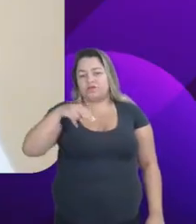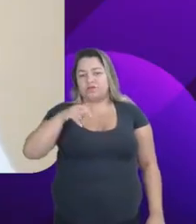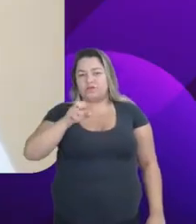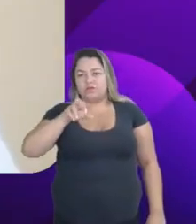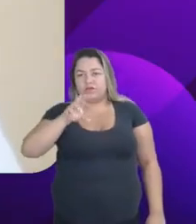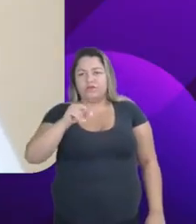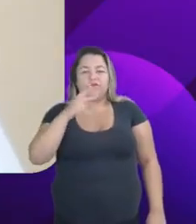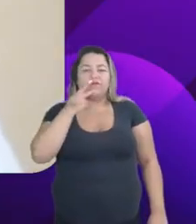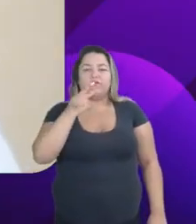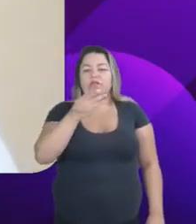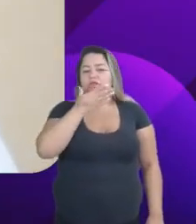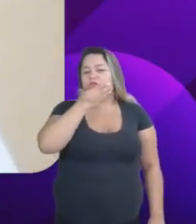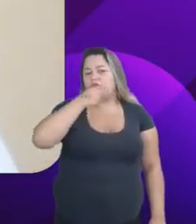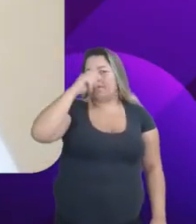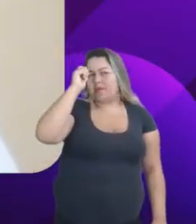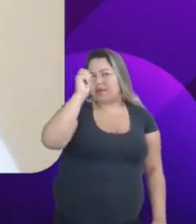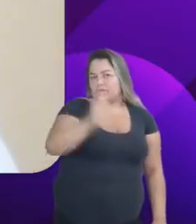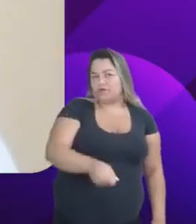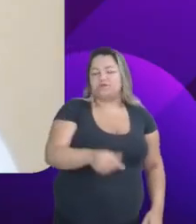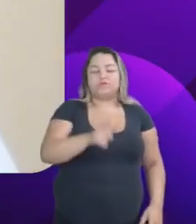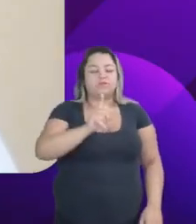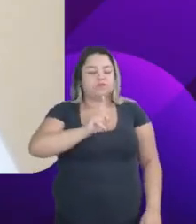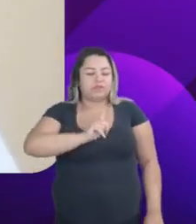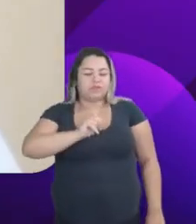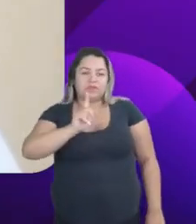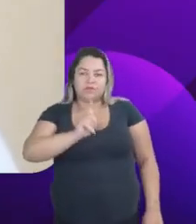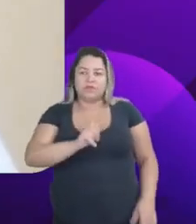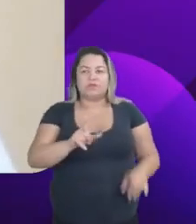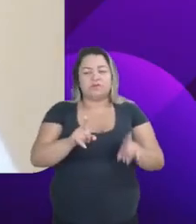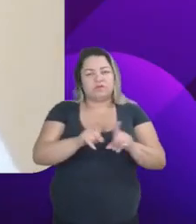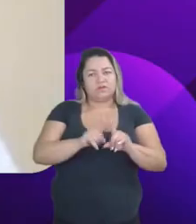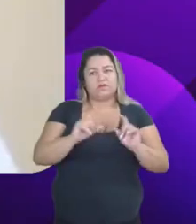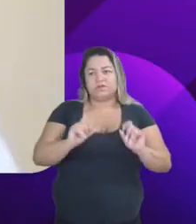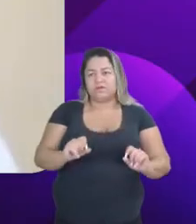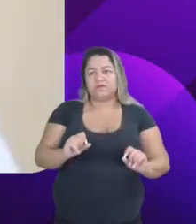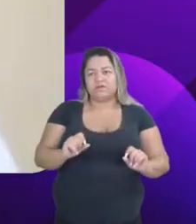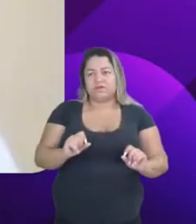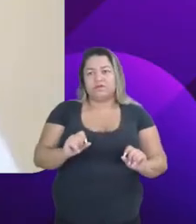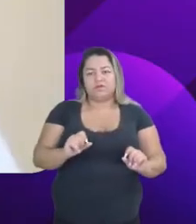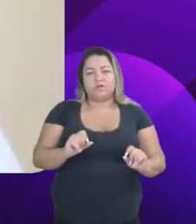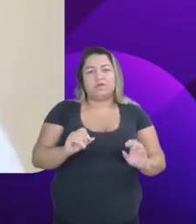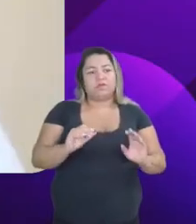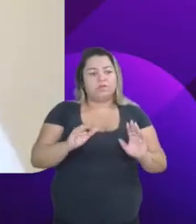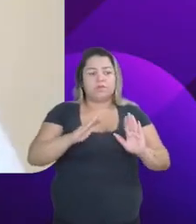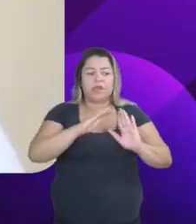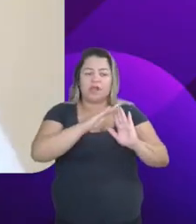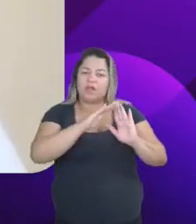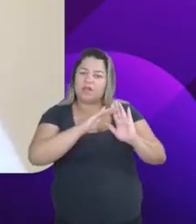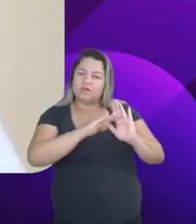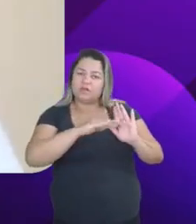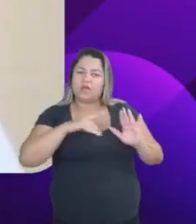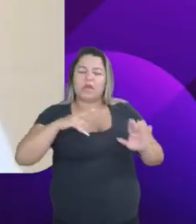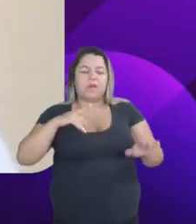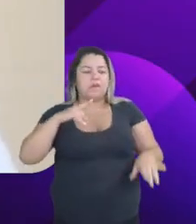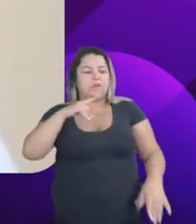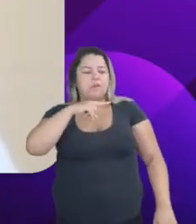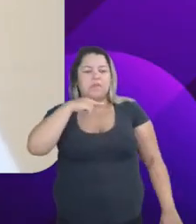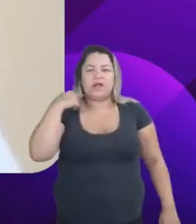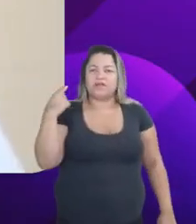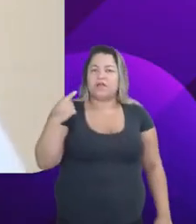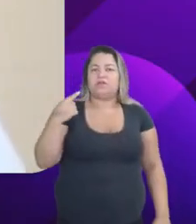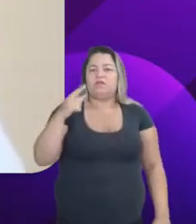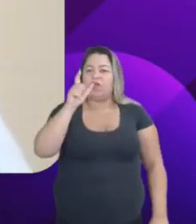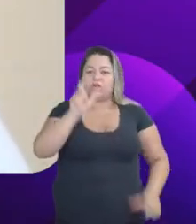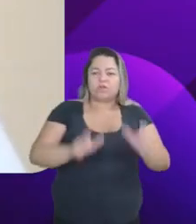do machismo. Essa questão que tem, de alguma sorte, em determinada medida também, matado muitas de